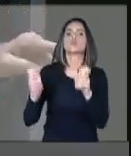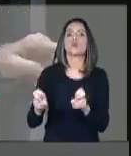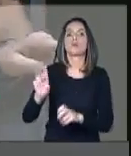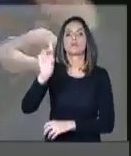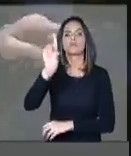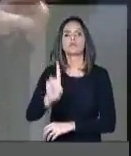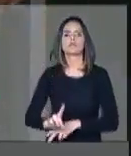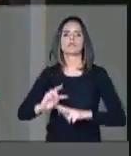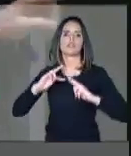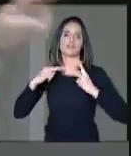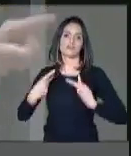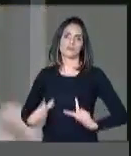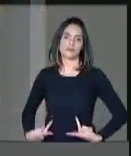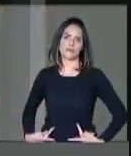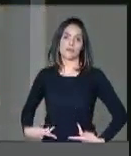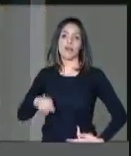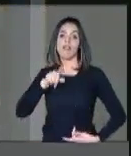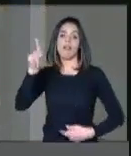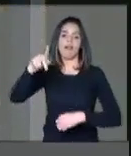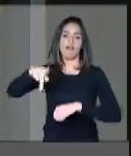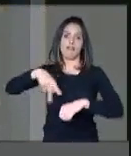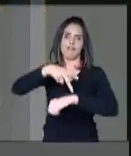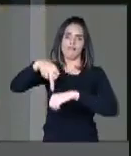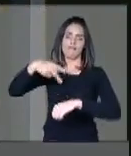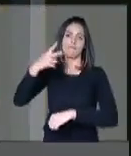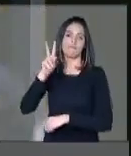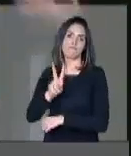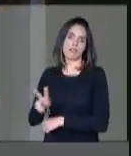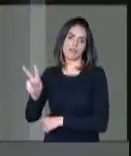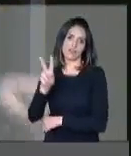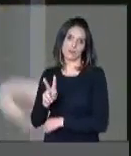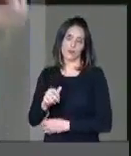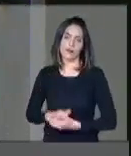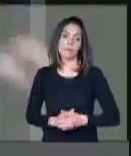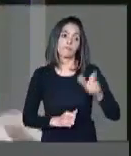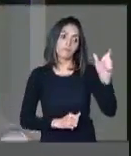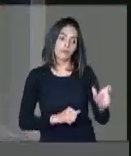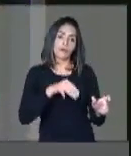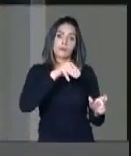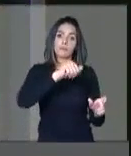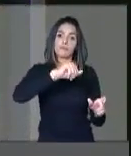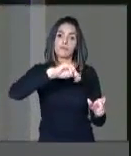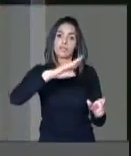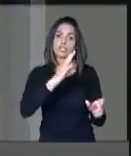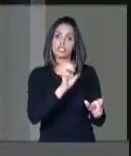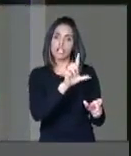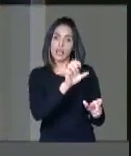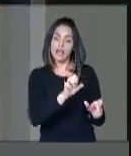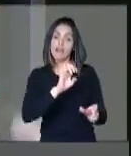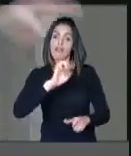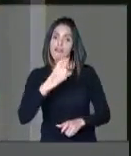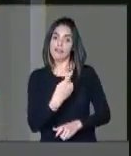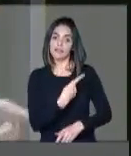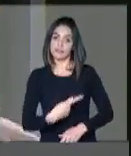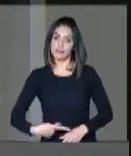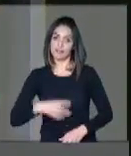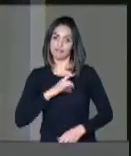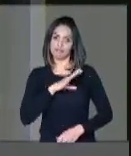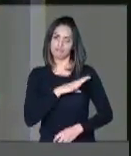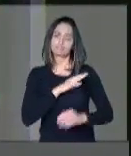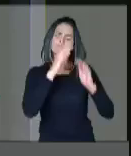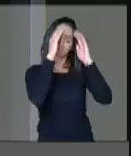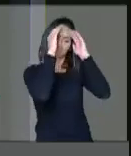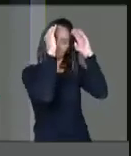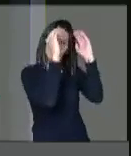dos direitos humanos na Venezuela. A ex-presidente Michelle Bachelet é digna de